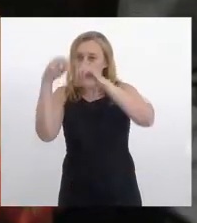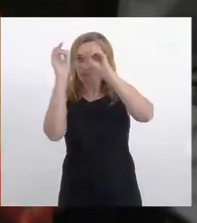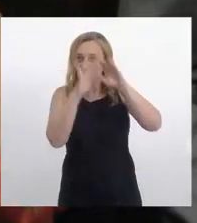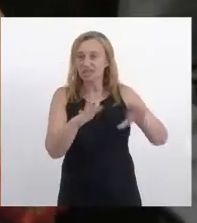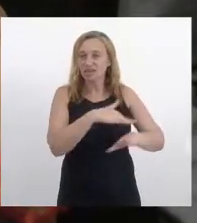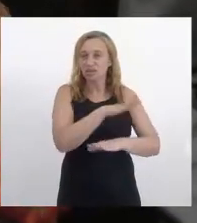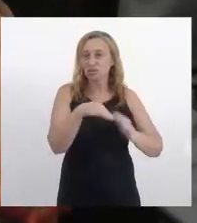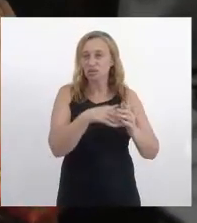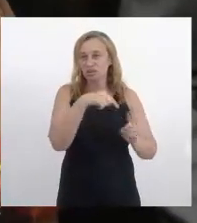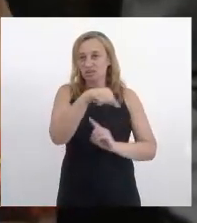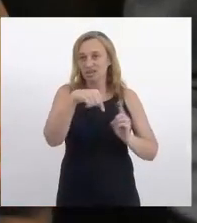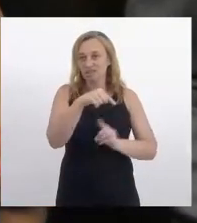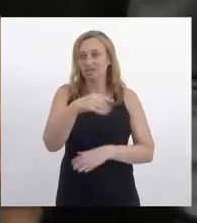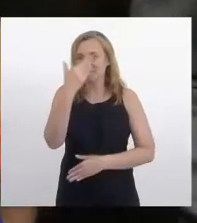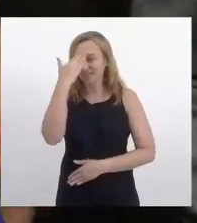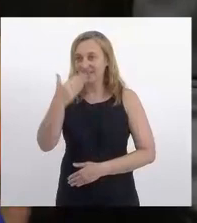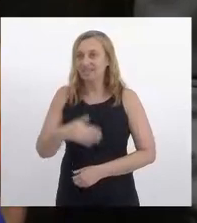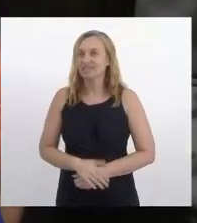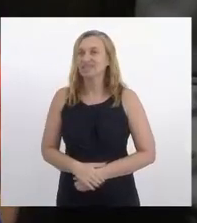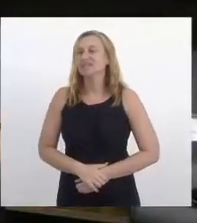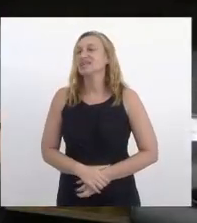santos dias. Obrigada.